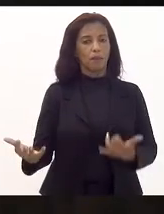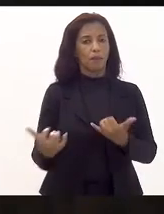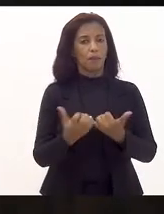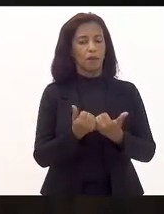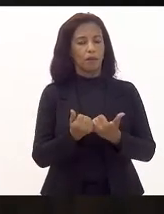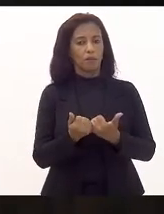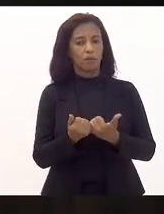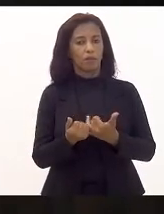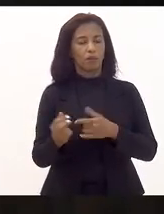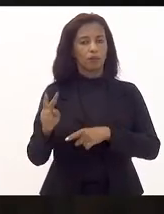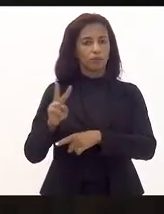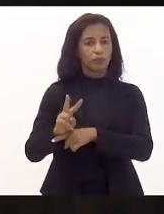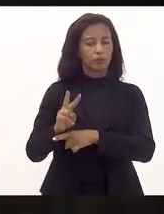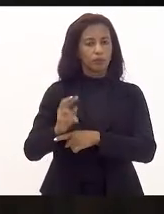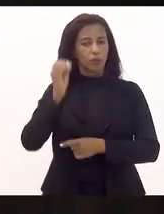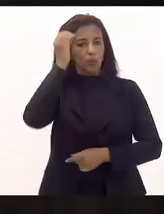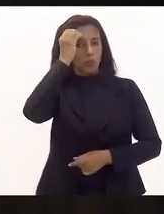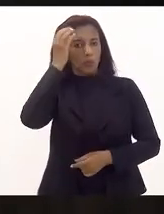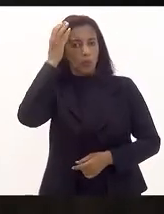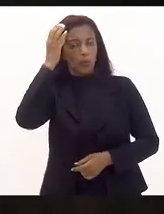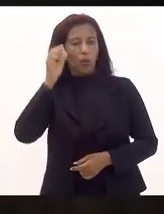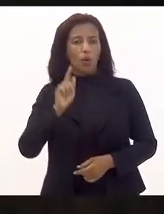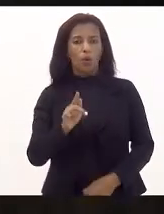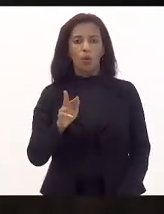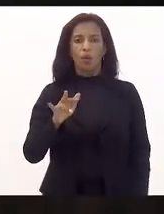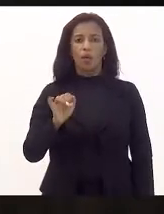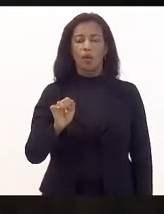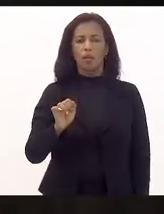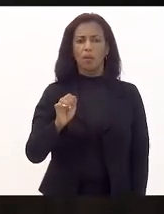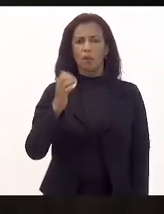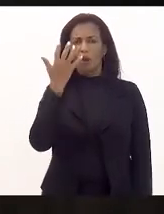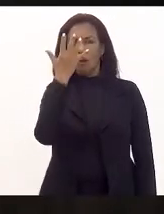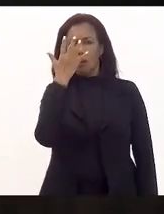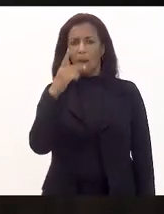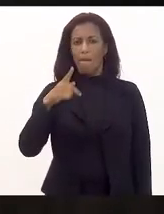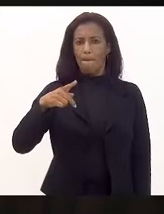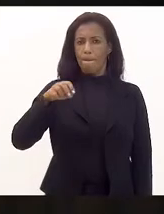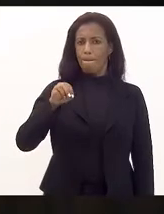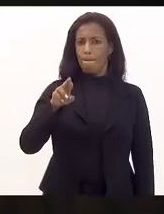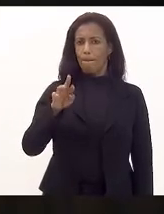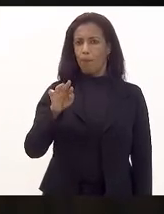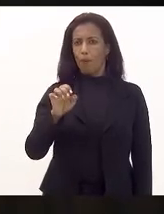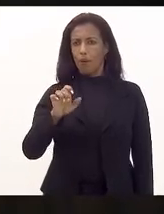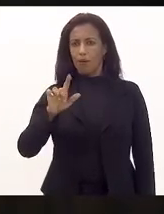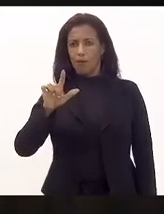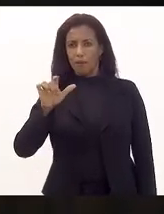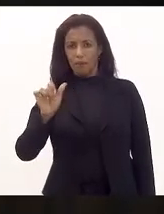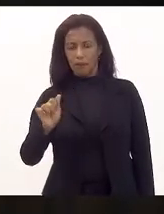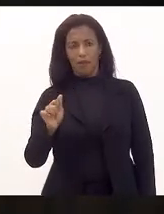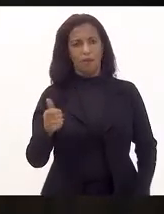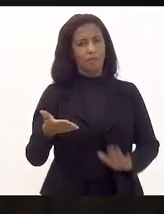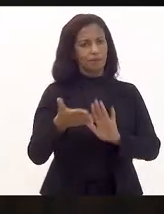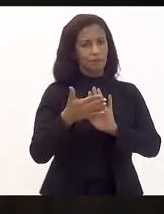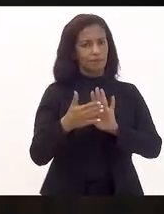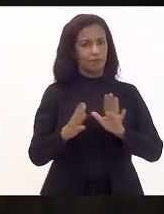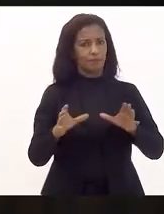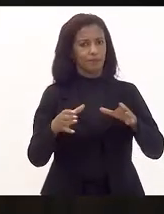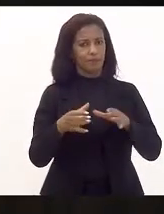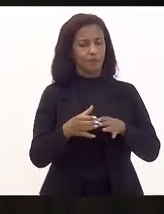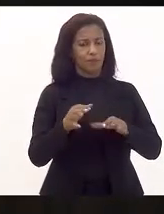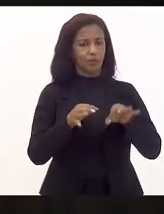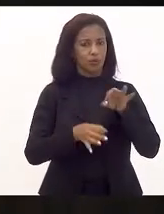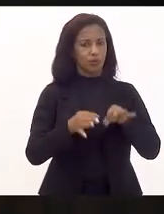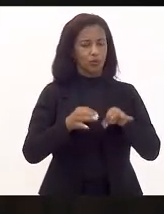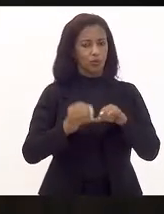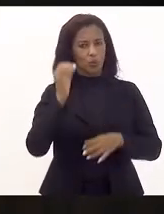para fins de preservação cultural, Grêmio Recreativo, Escola de Samba, Portela. Penelha de pareceres das Comissões de Constituição e